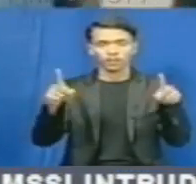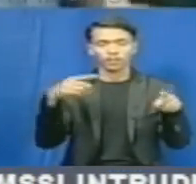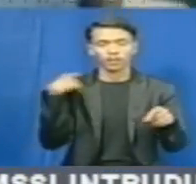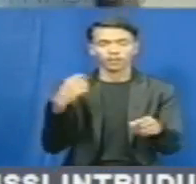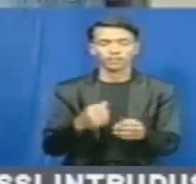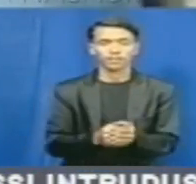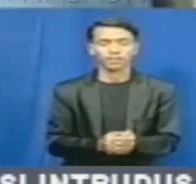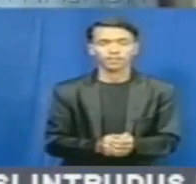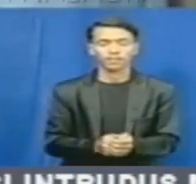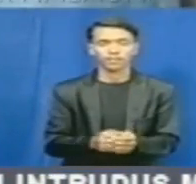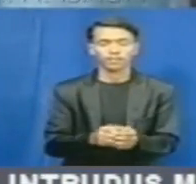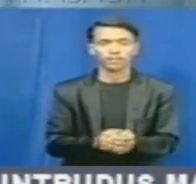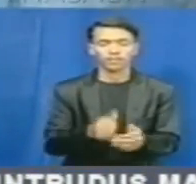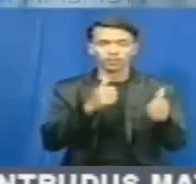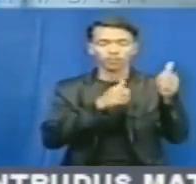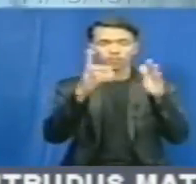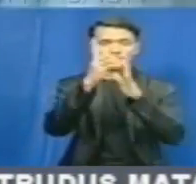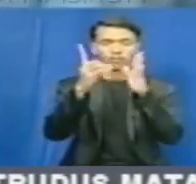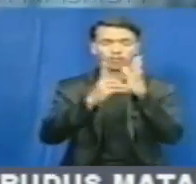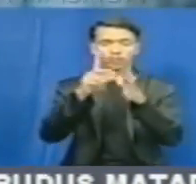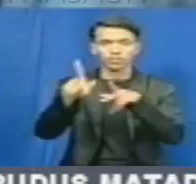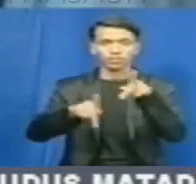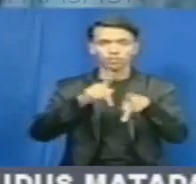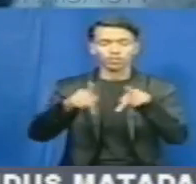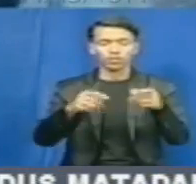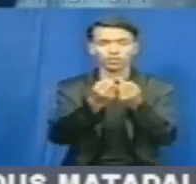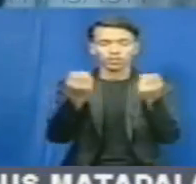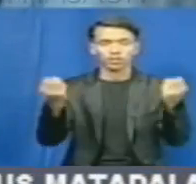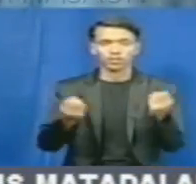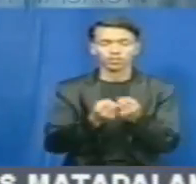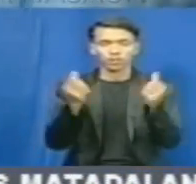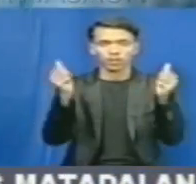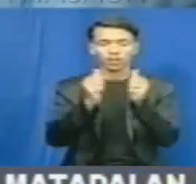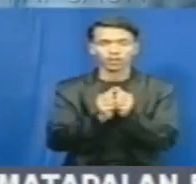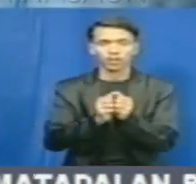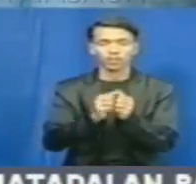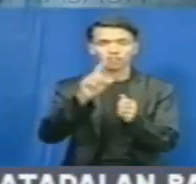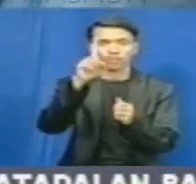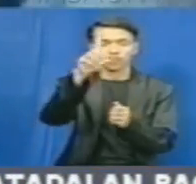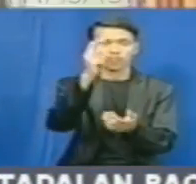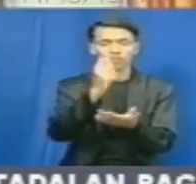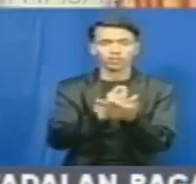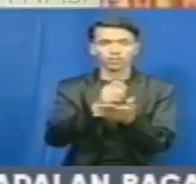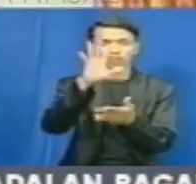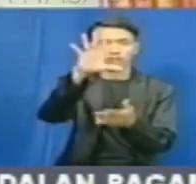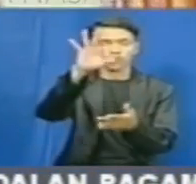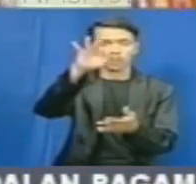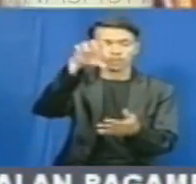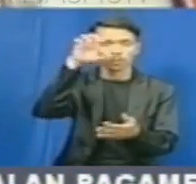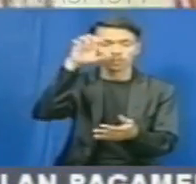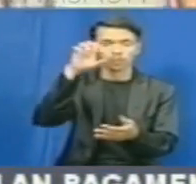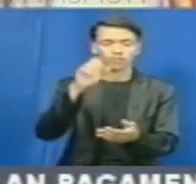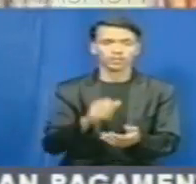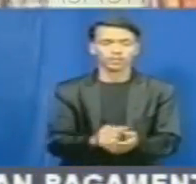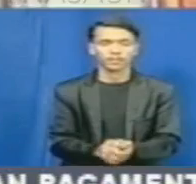si. Entretanto, tuir dados total populasi nia nua le sululi, hamutuk liu rihun ida atusia. Husi